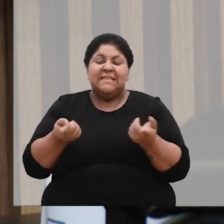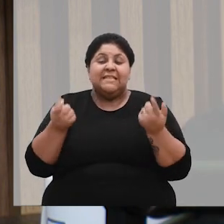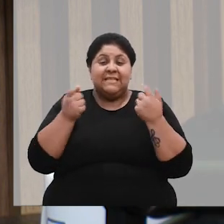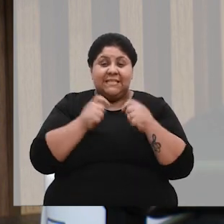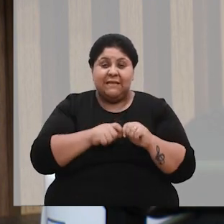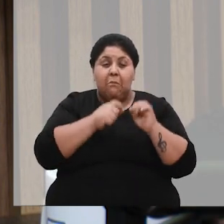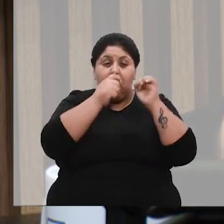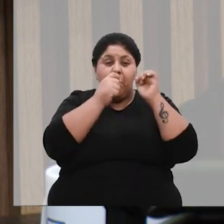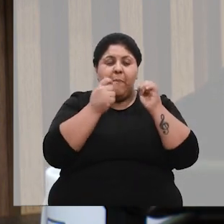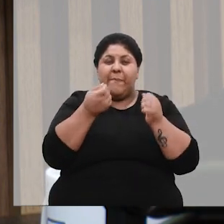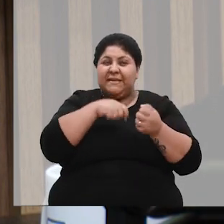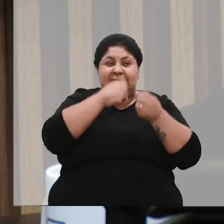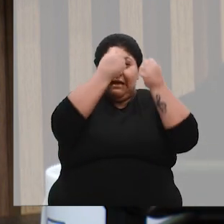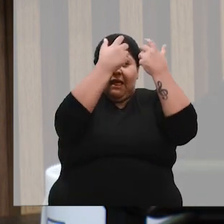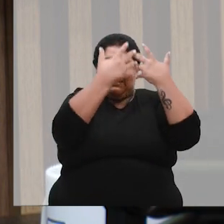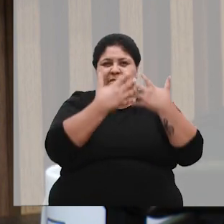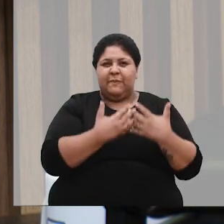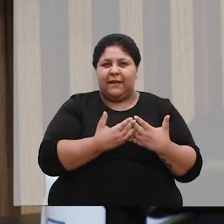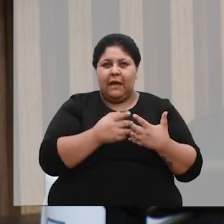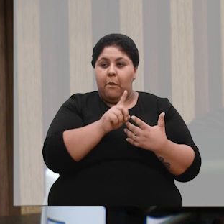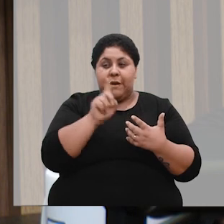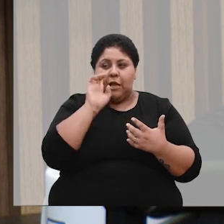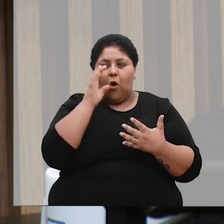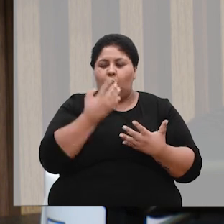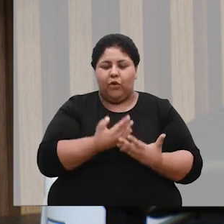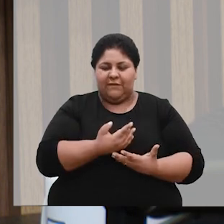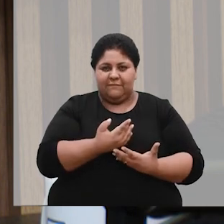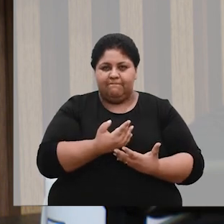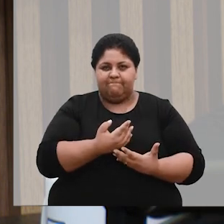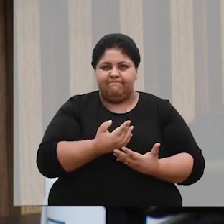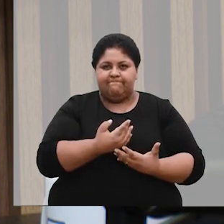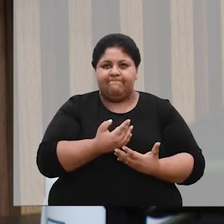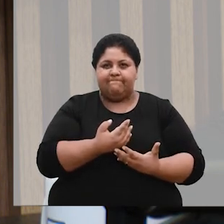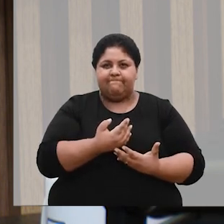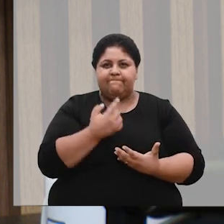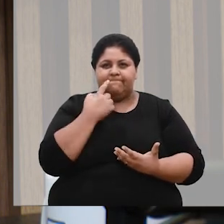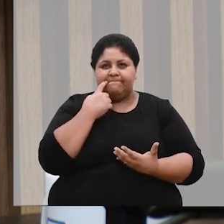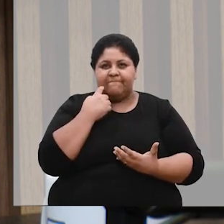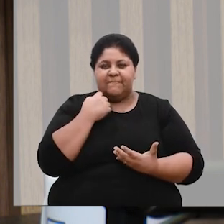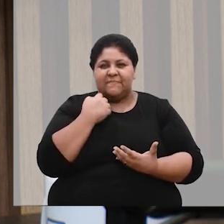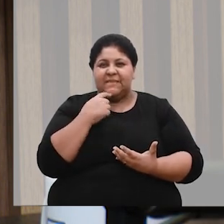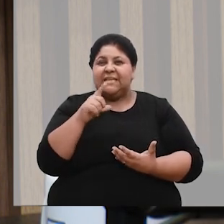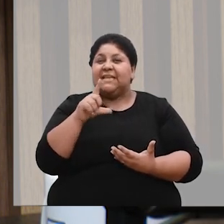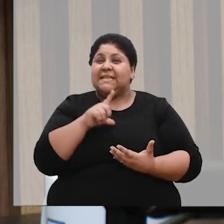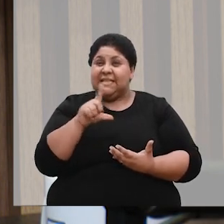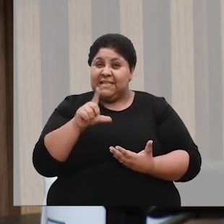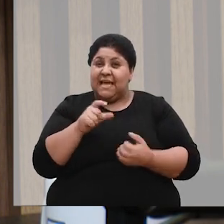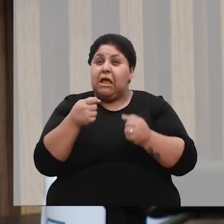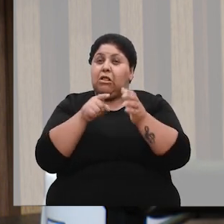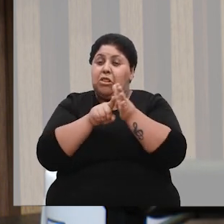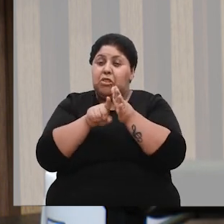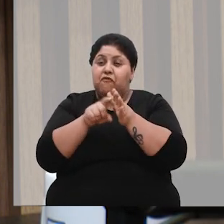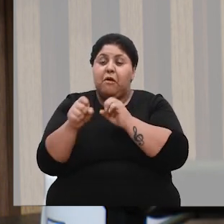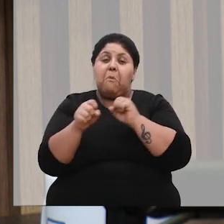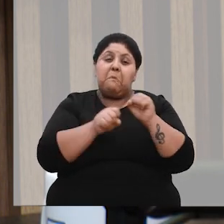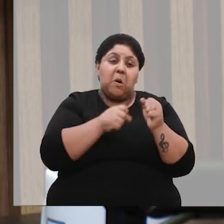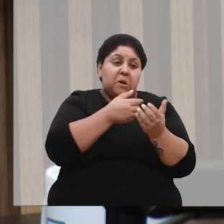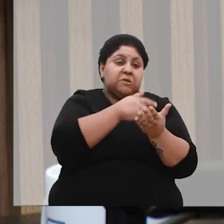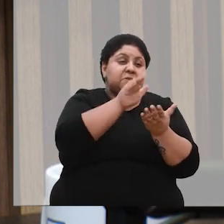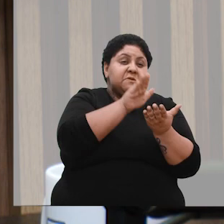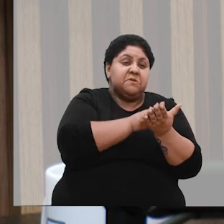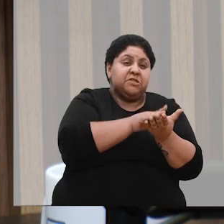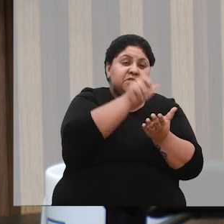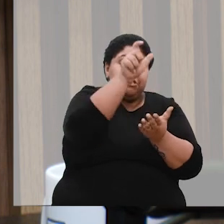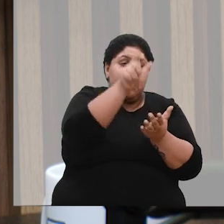gritante essa necessidade. A gente precisa ter isso escrito para que isso não aconteça. E não vejo poucas vezes as pessoas questionando, posso